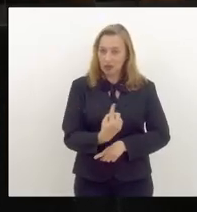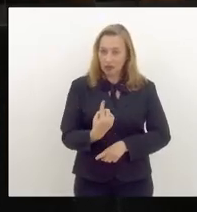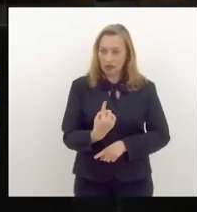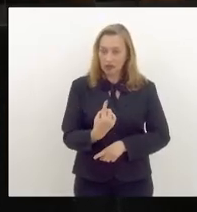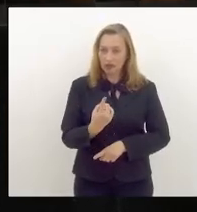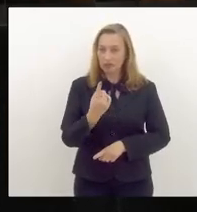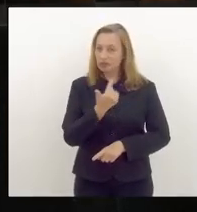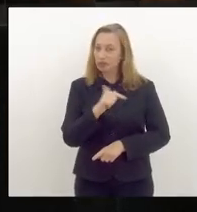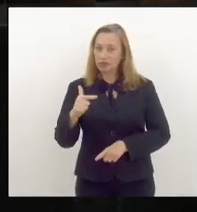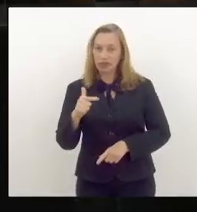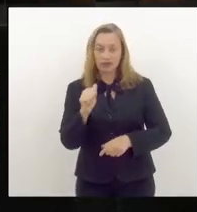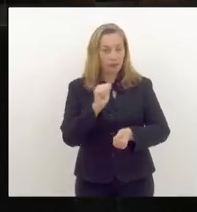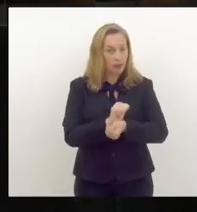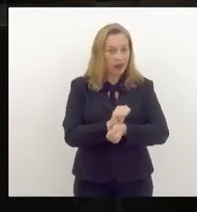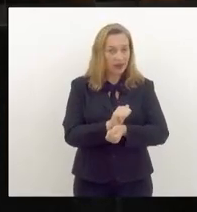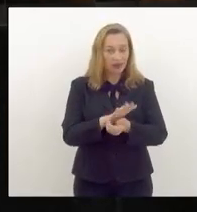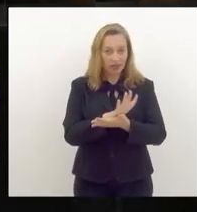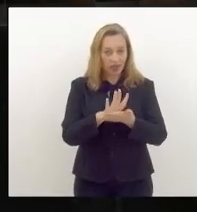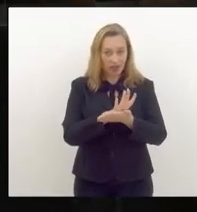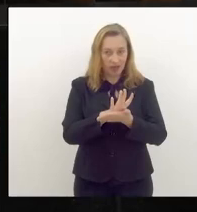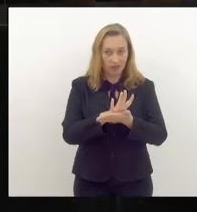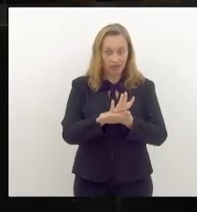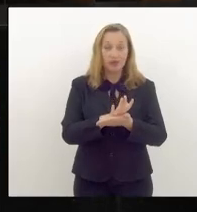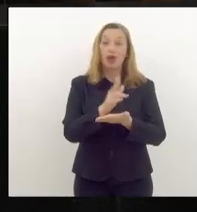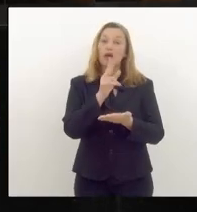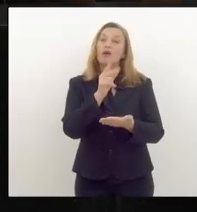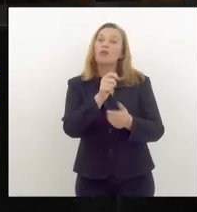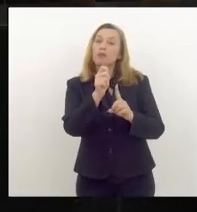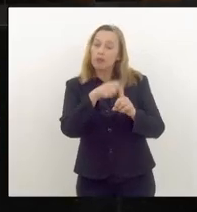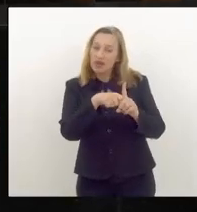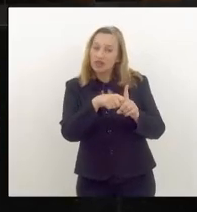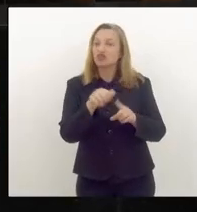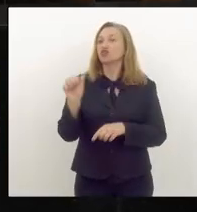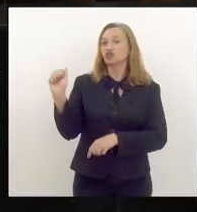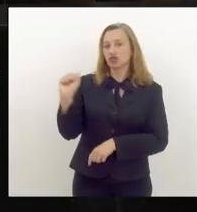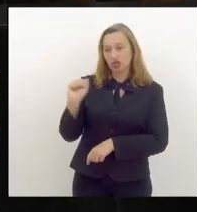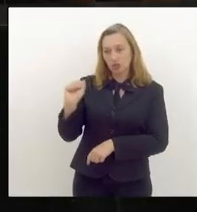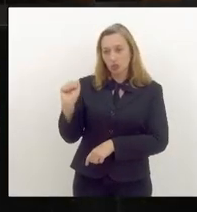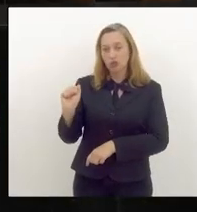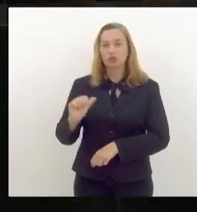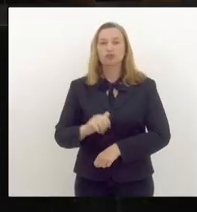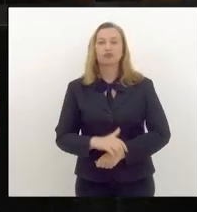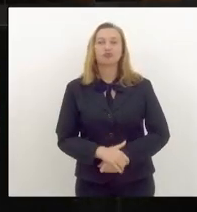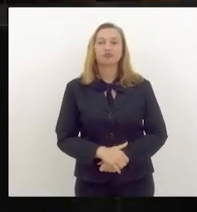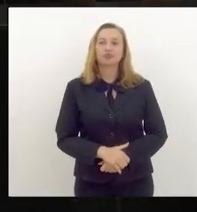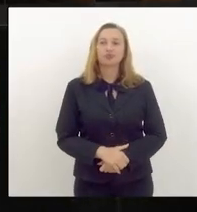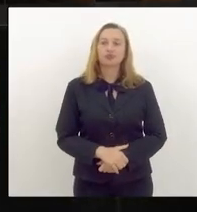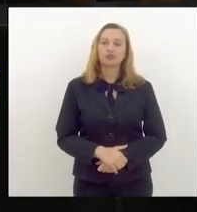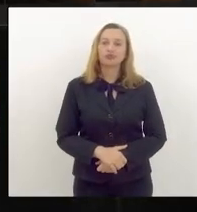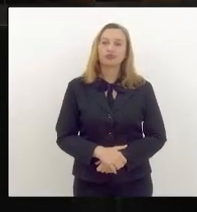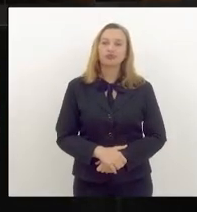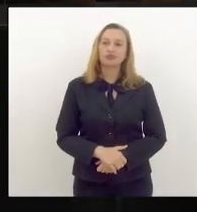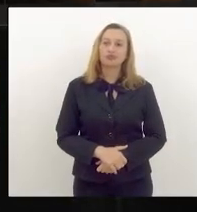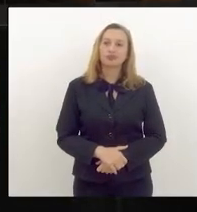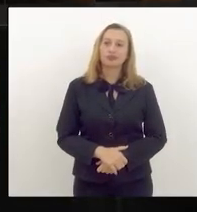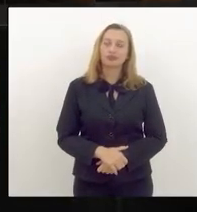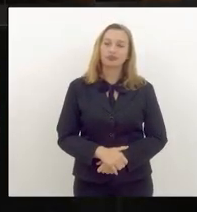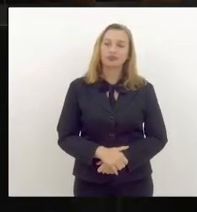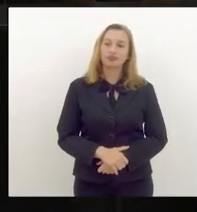houve recesso no mês de agosto é profundamente